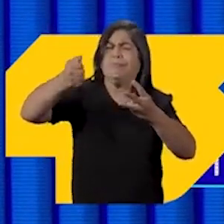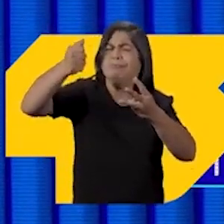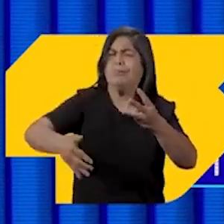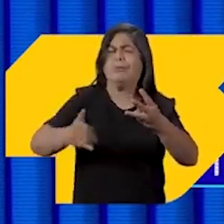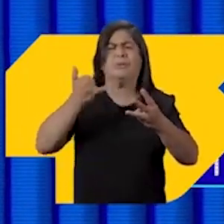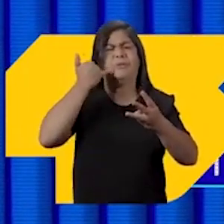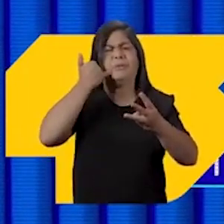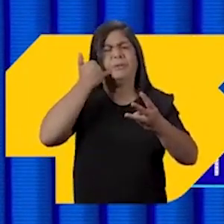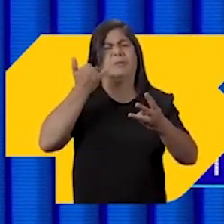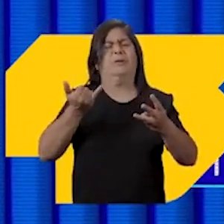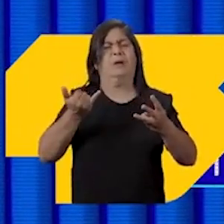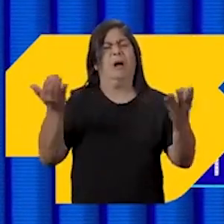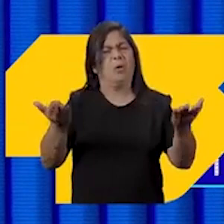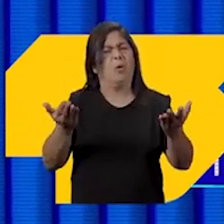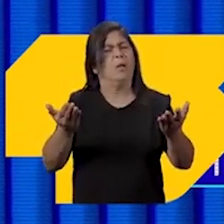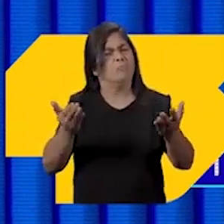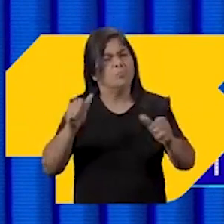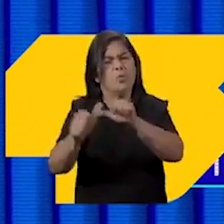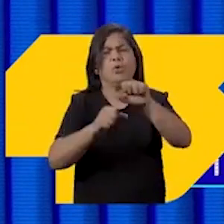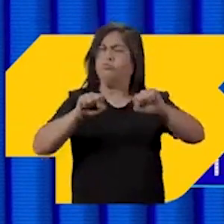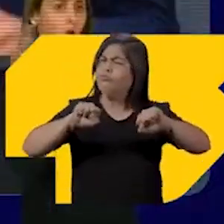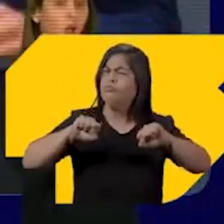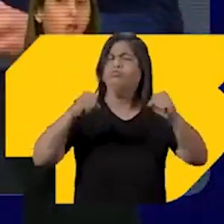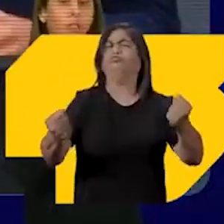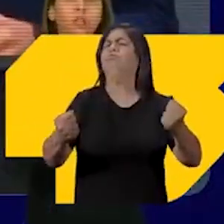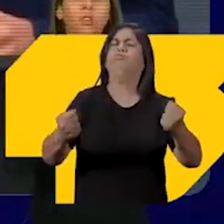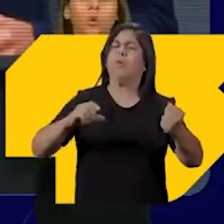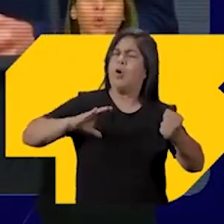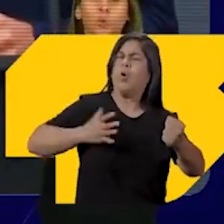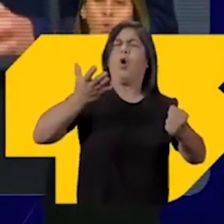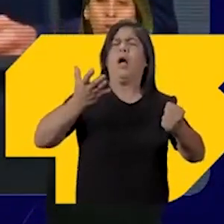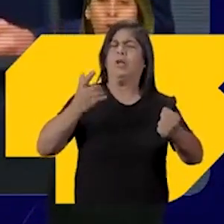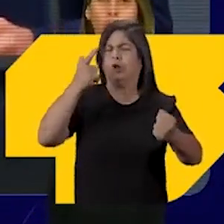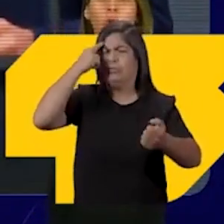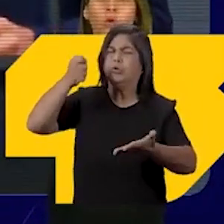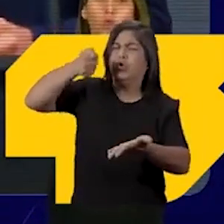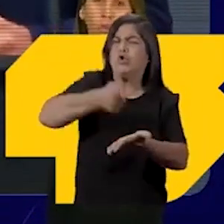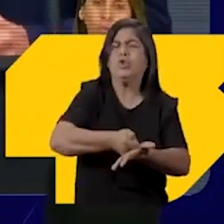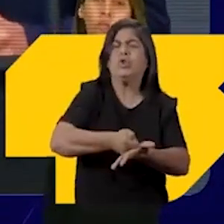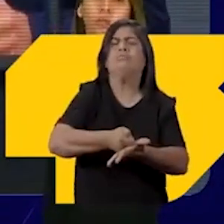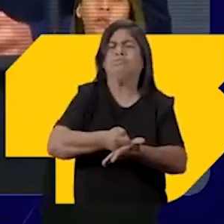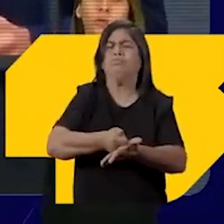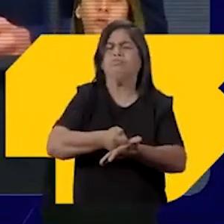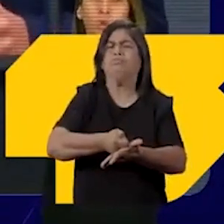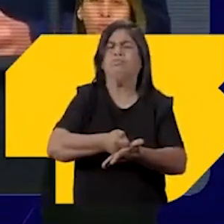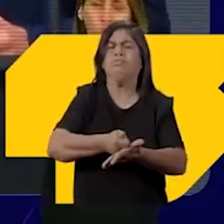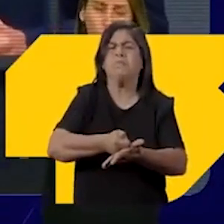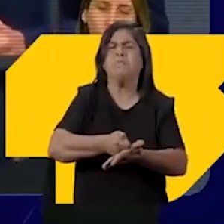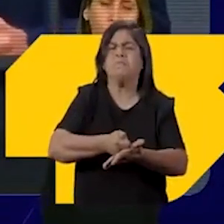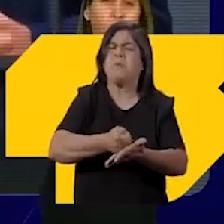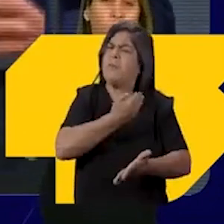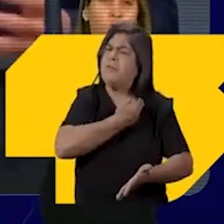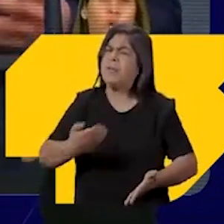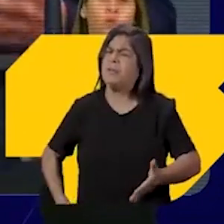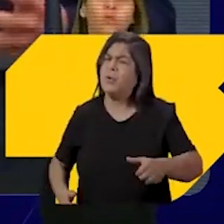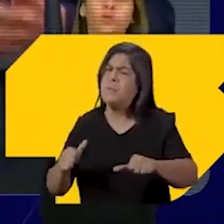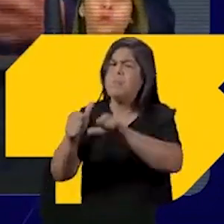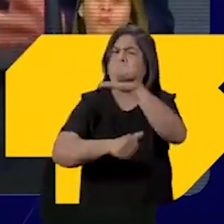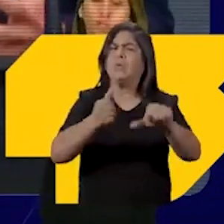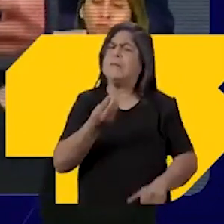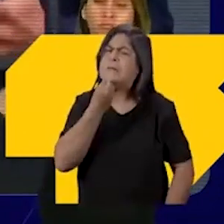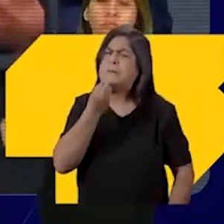com gasolina, mais de 14 milhões com telefonia. Então tá na hora da gente ter uma rebeldia maior, da gente ter uma ousadia, uma determinação, né,